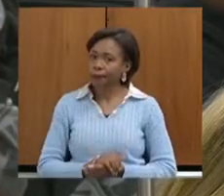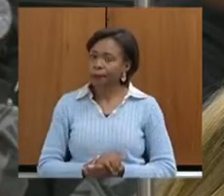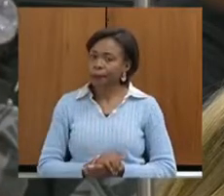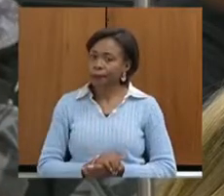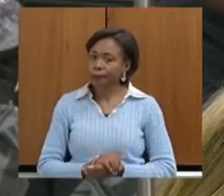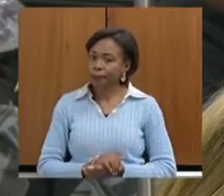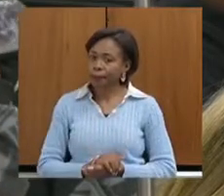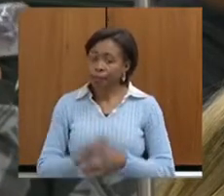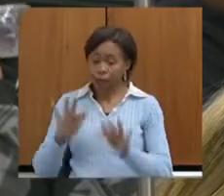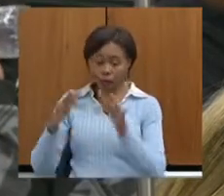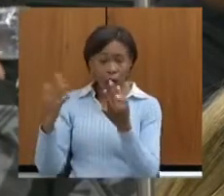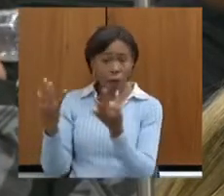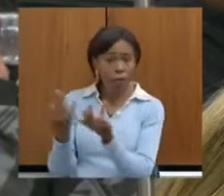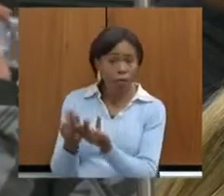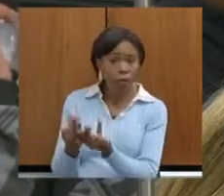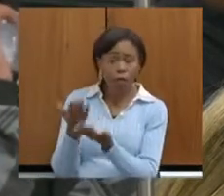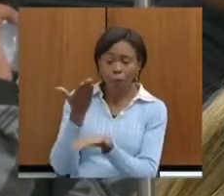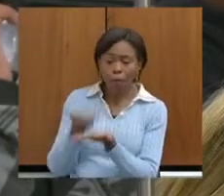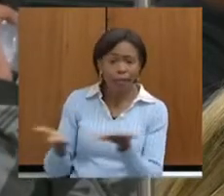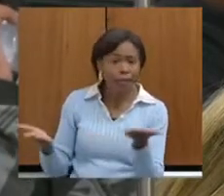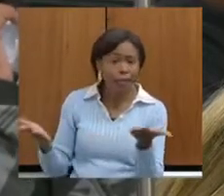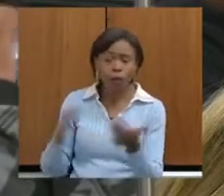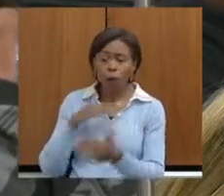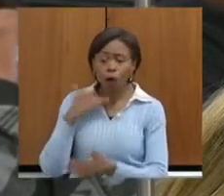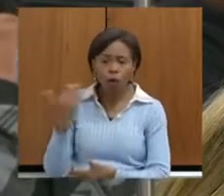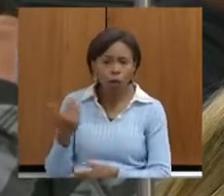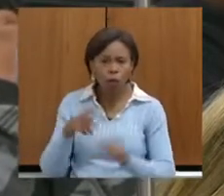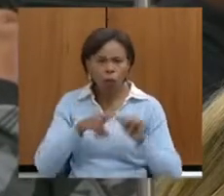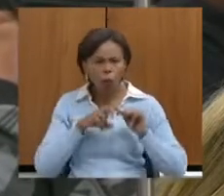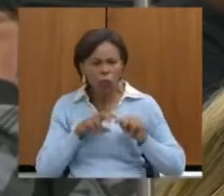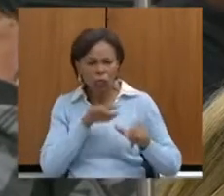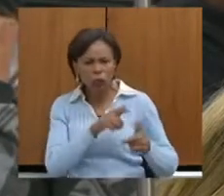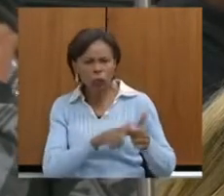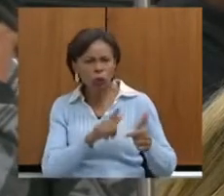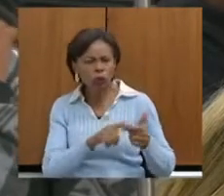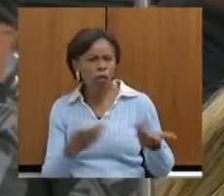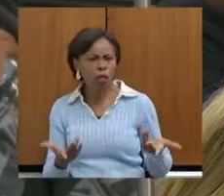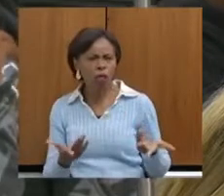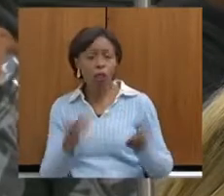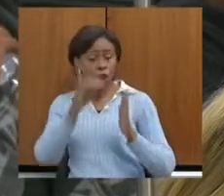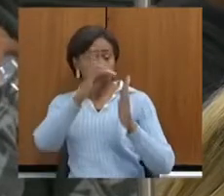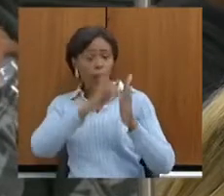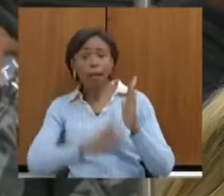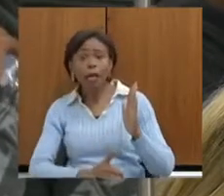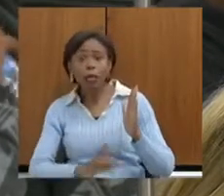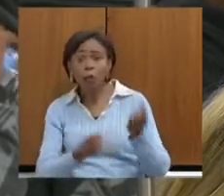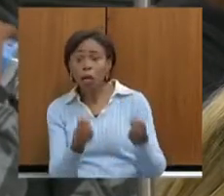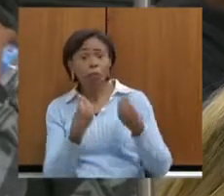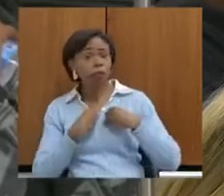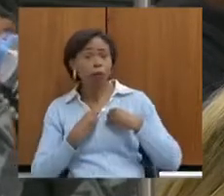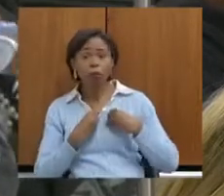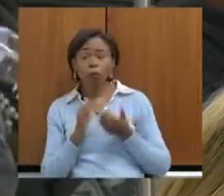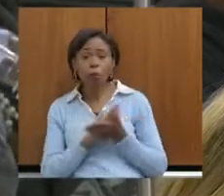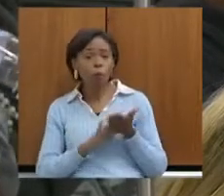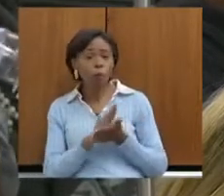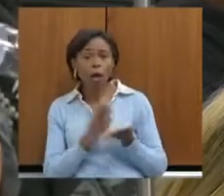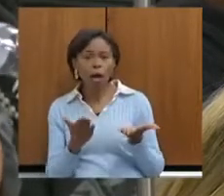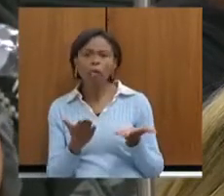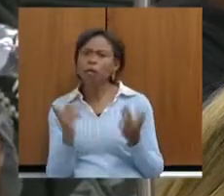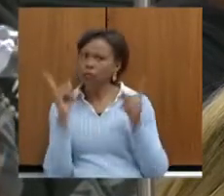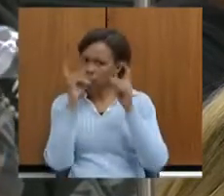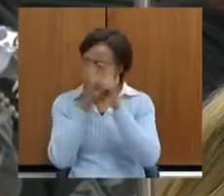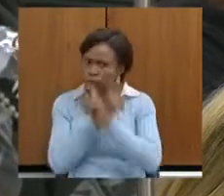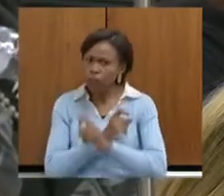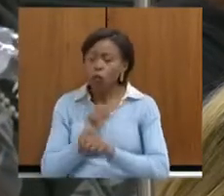perdendo da sua família por coisa que é motivo é dura você saber que você tem o direito e você não recebe e o ponto ela